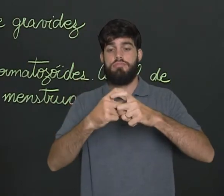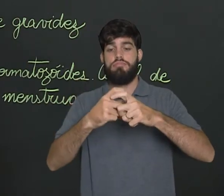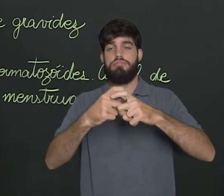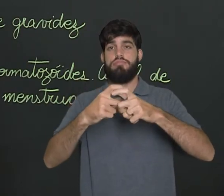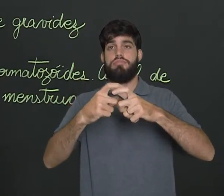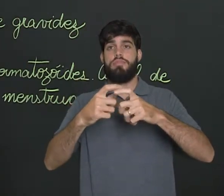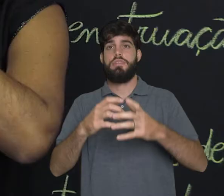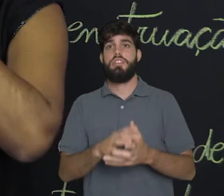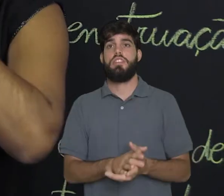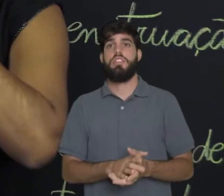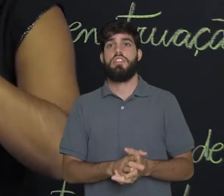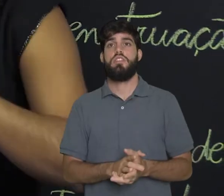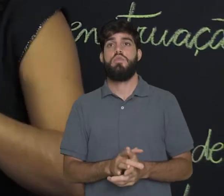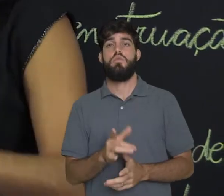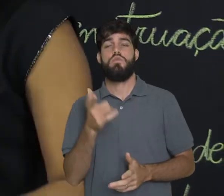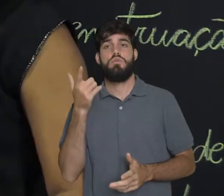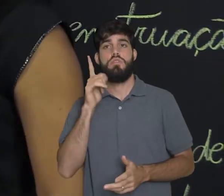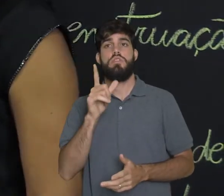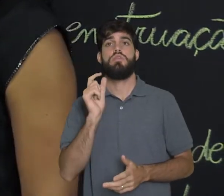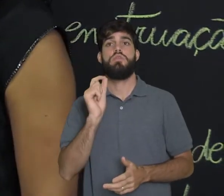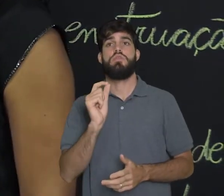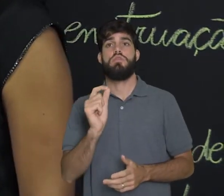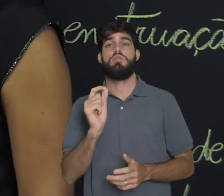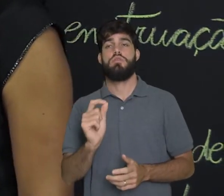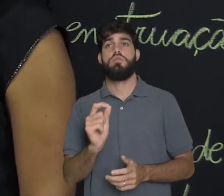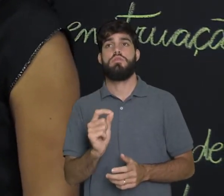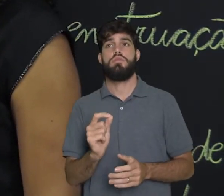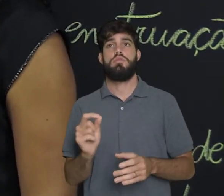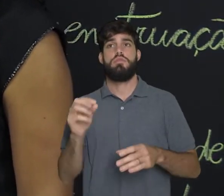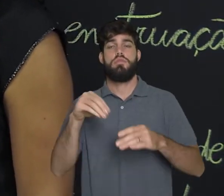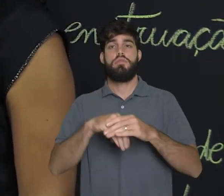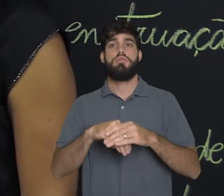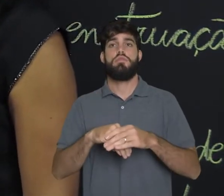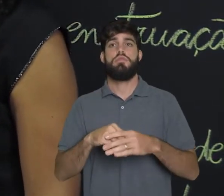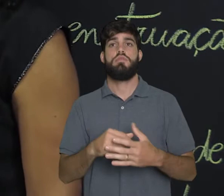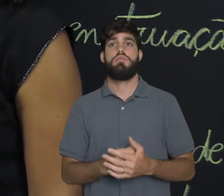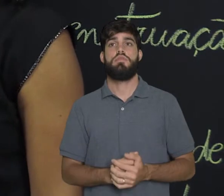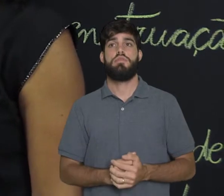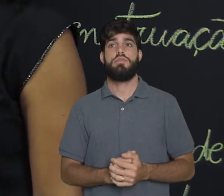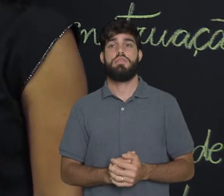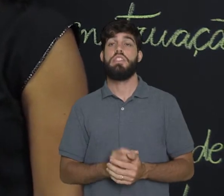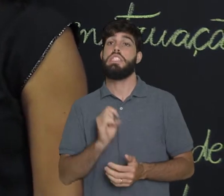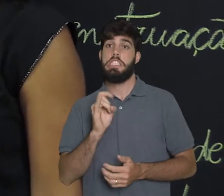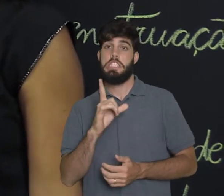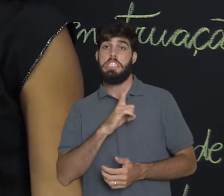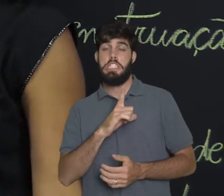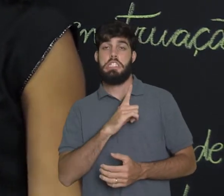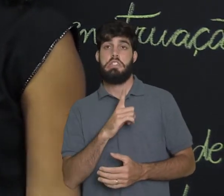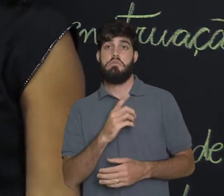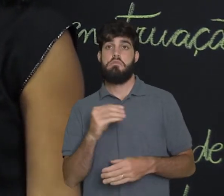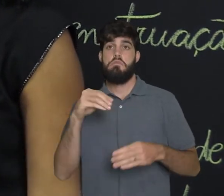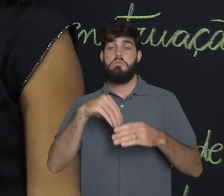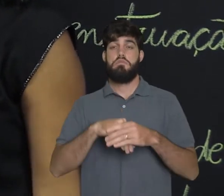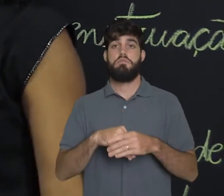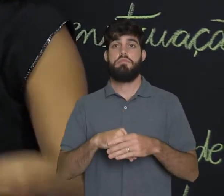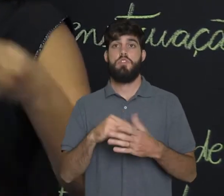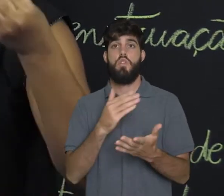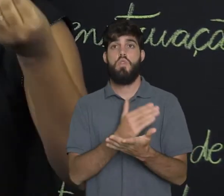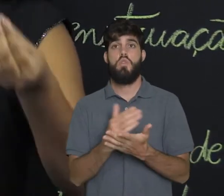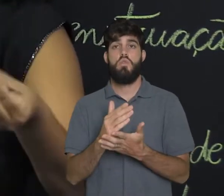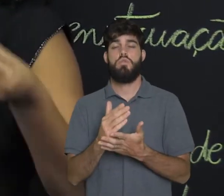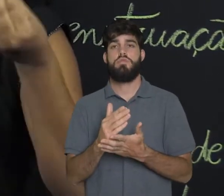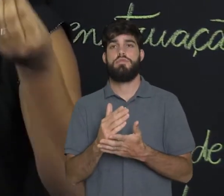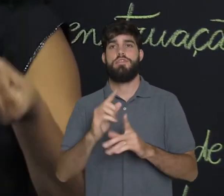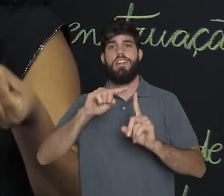zigoto, começou ali aquela multiplicação, para que haja implantação desse conjunto aqui. Houve a implantação, a